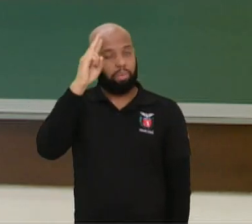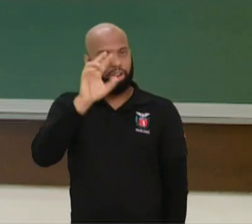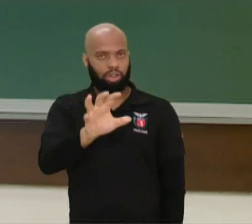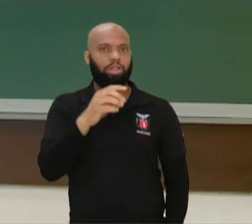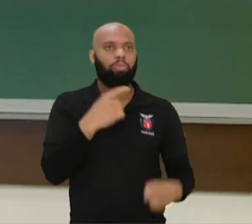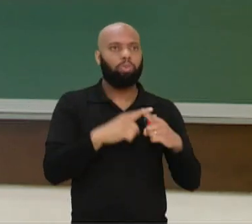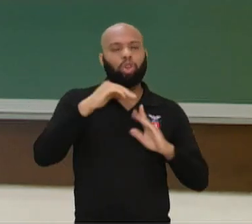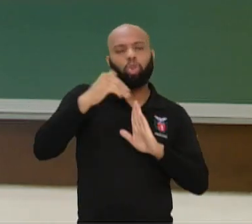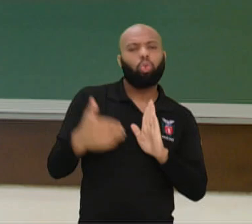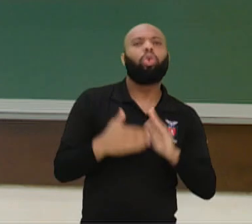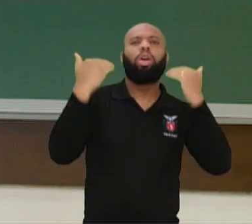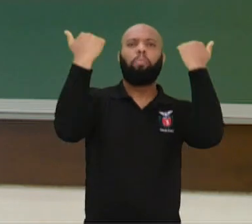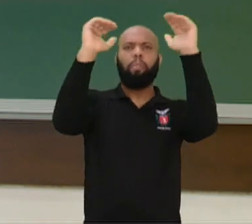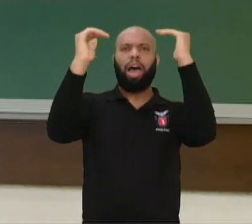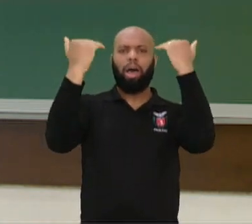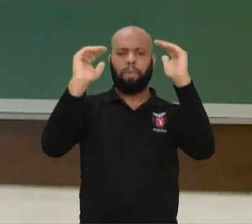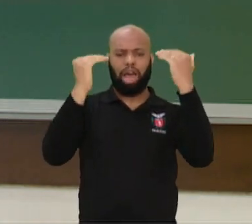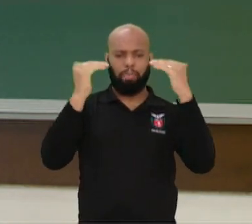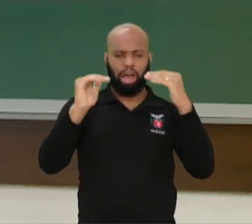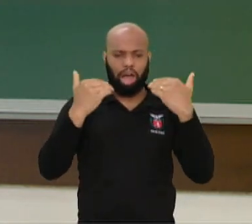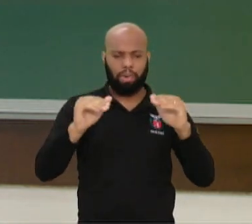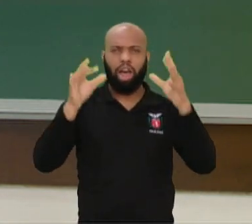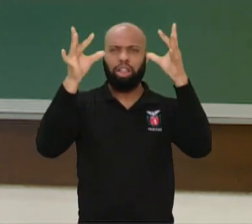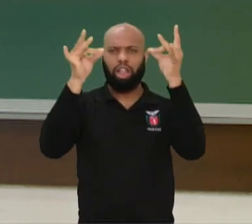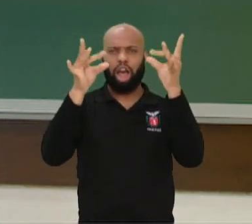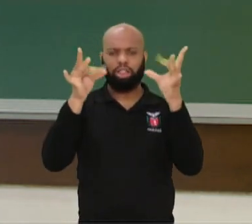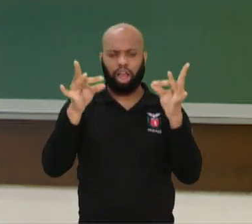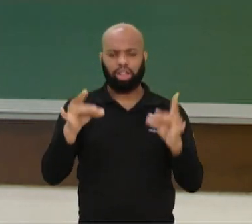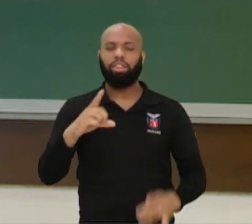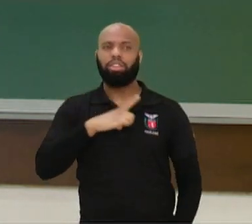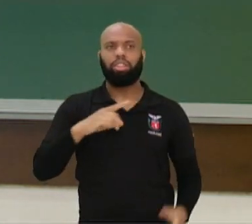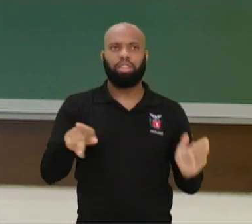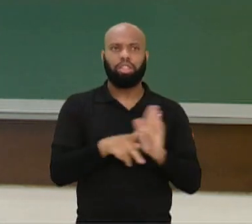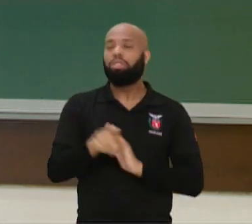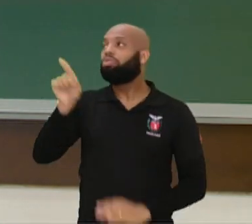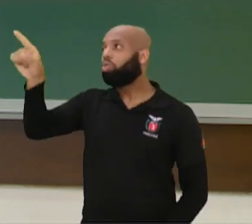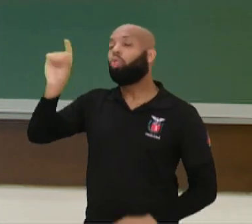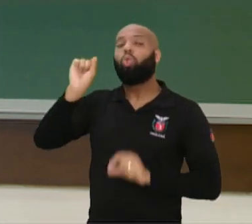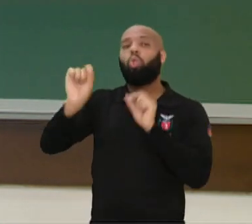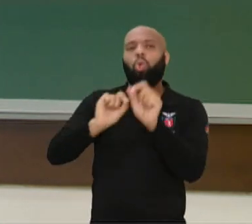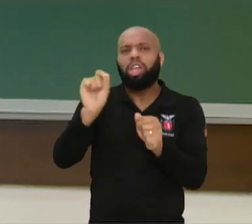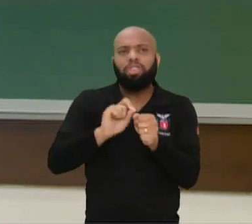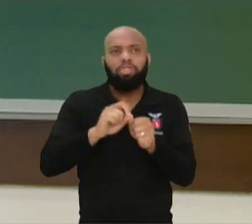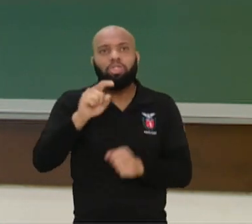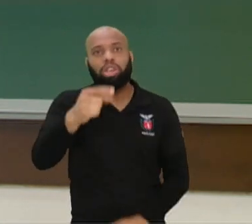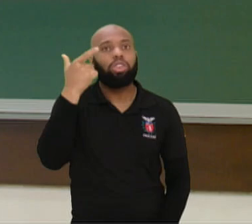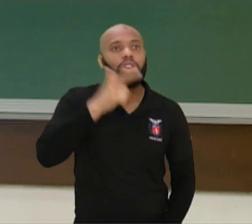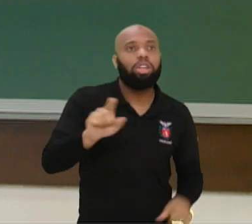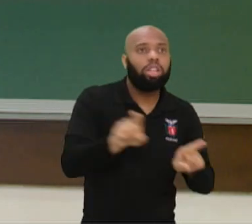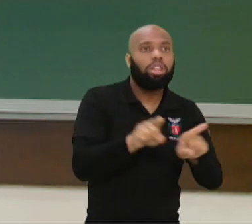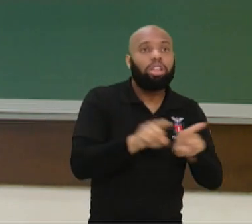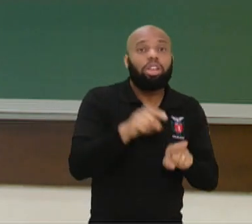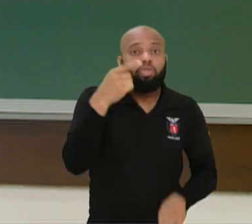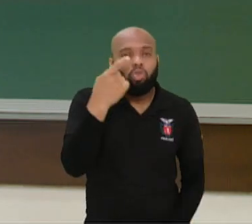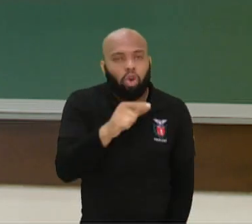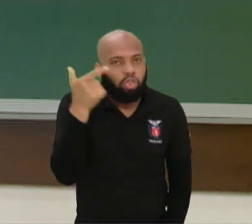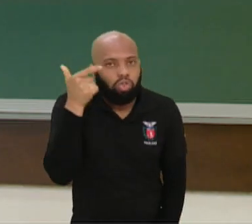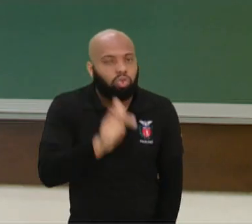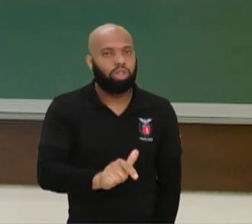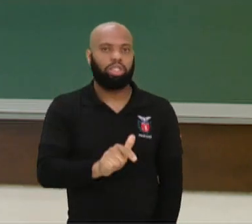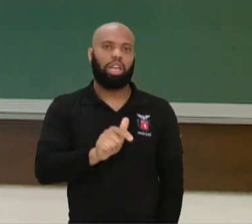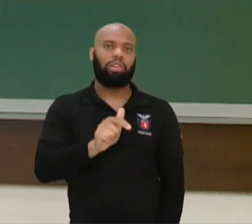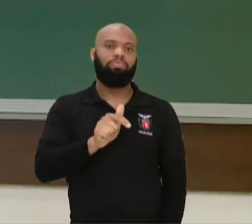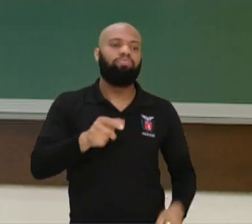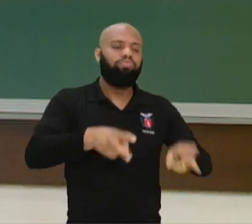que todos os passos estão aqui no cantinho o que foi feito para vocês, para vocês, eu também, a gente não se